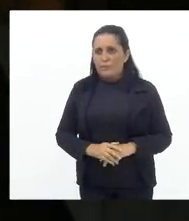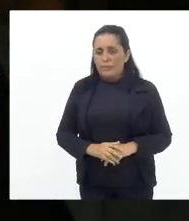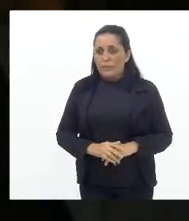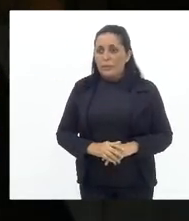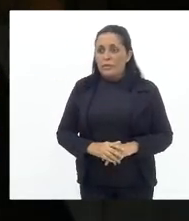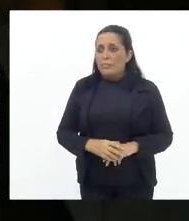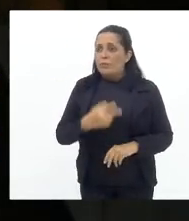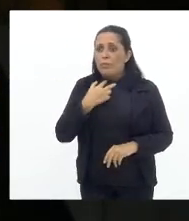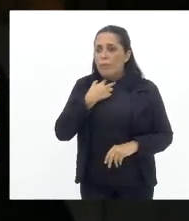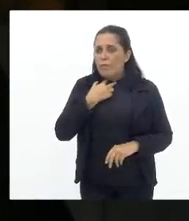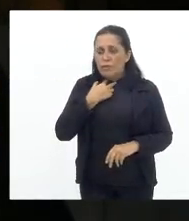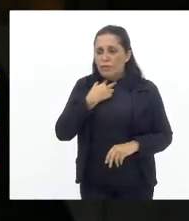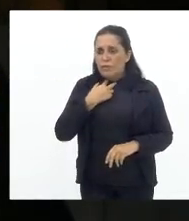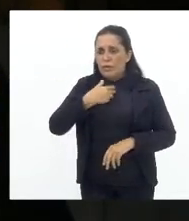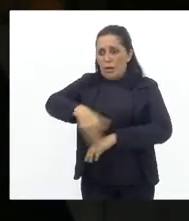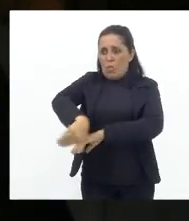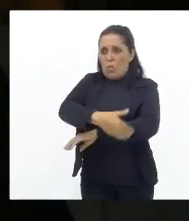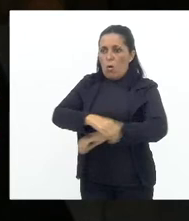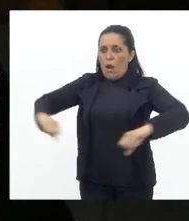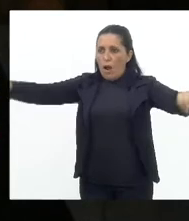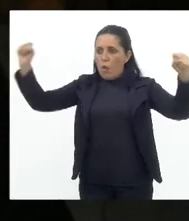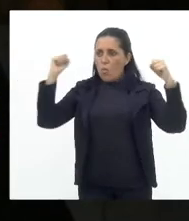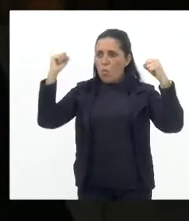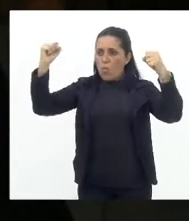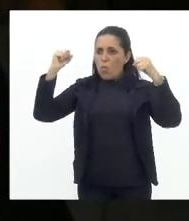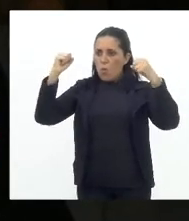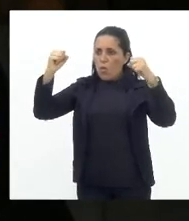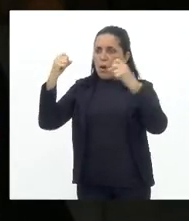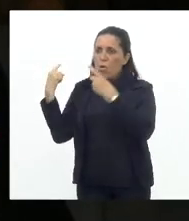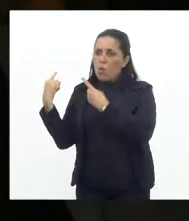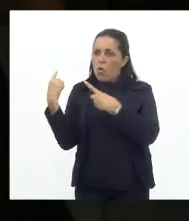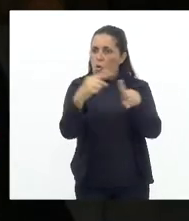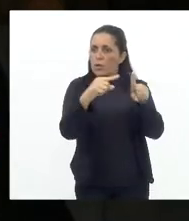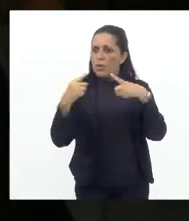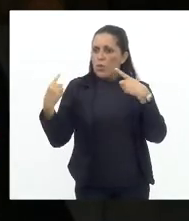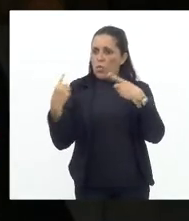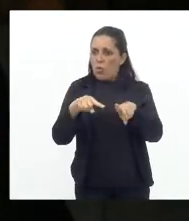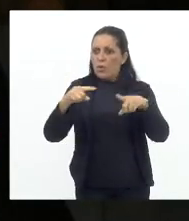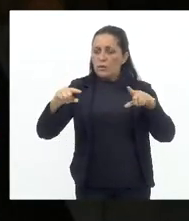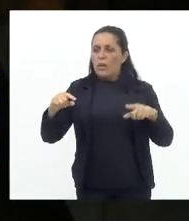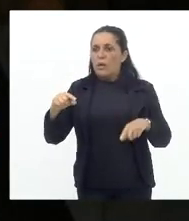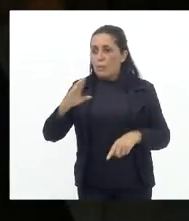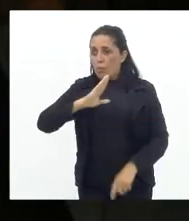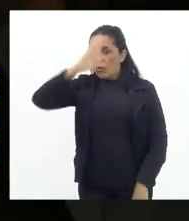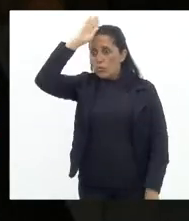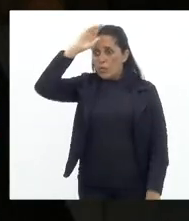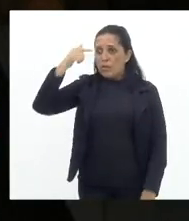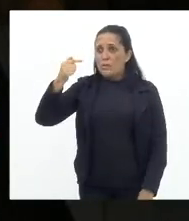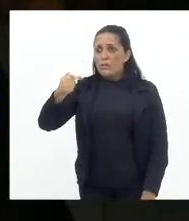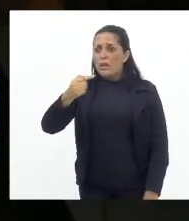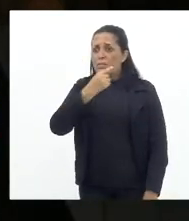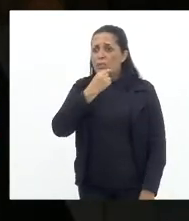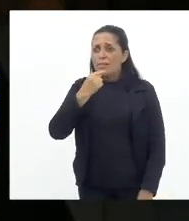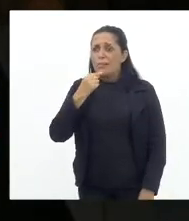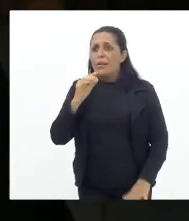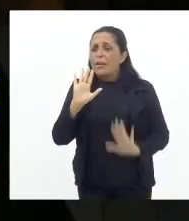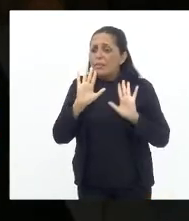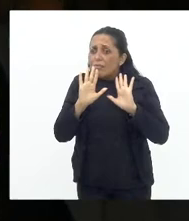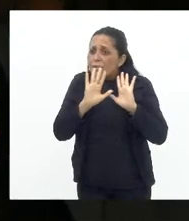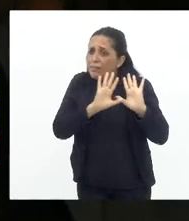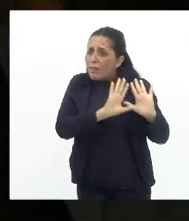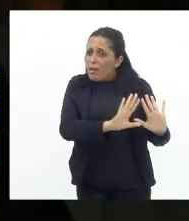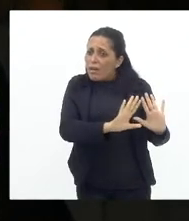que ir para Rua protestar contra o bolsonaro em Sete de Setembro e deixa o Sete de